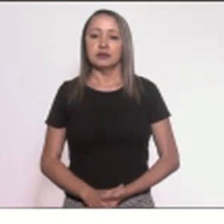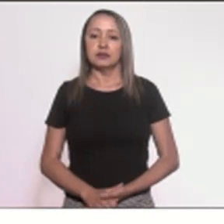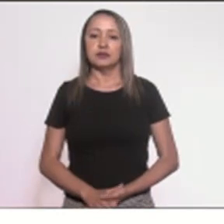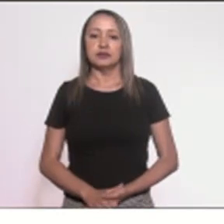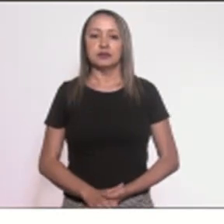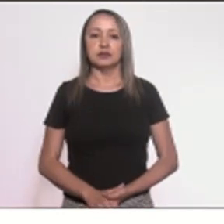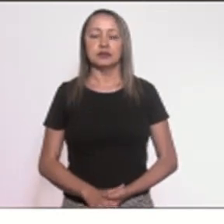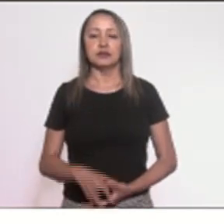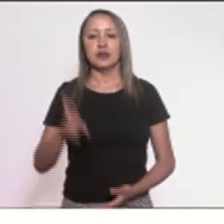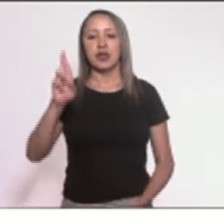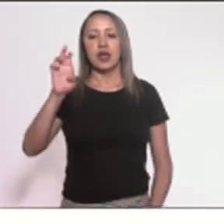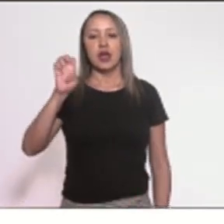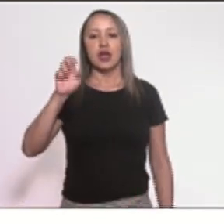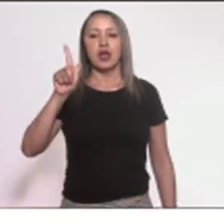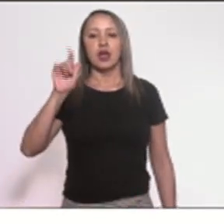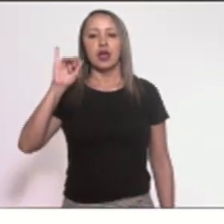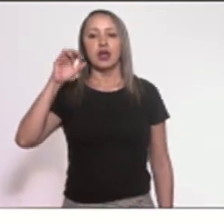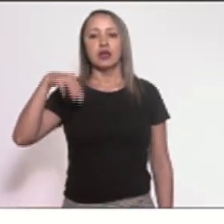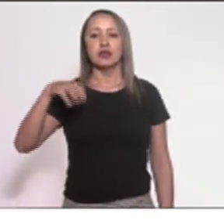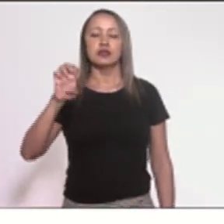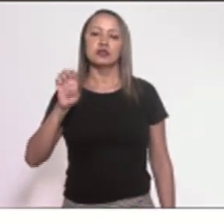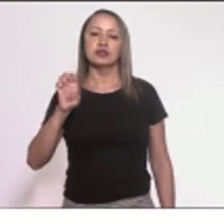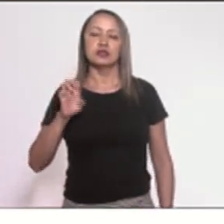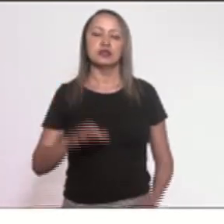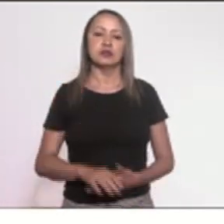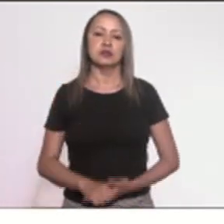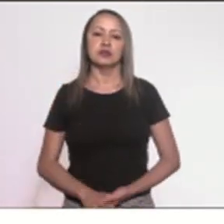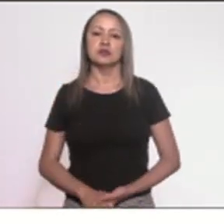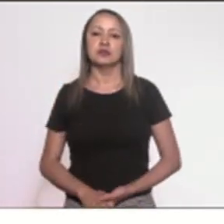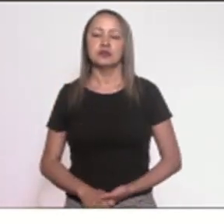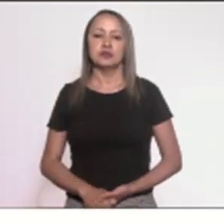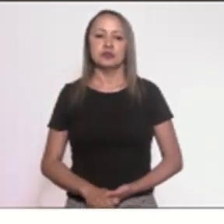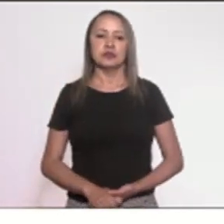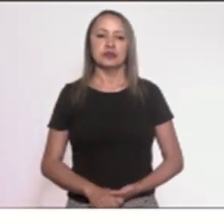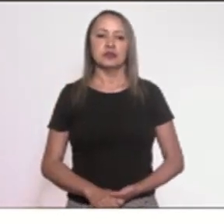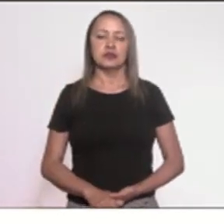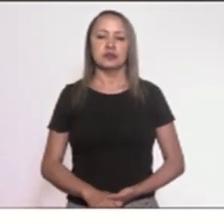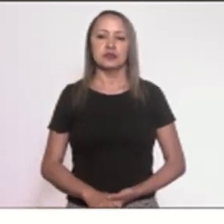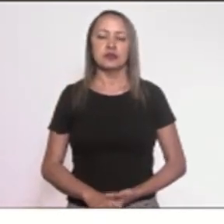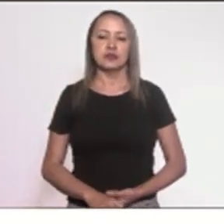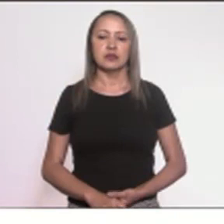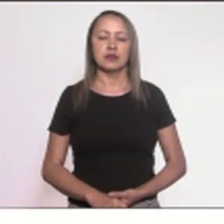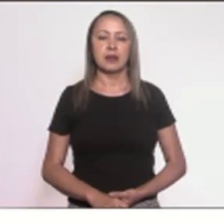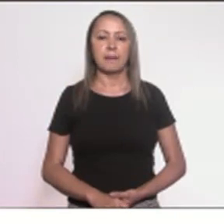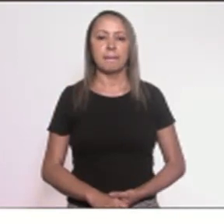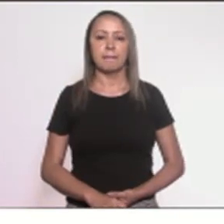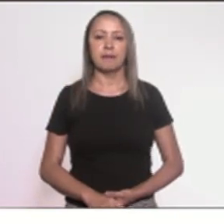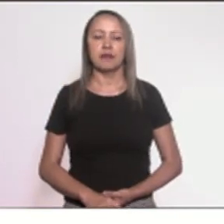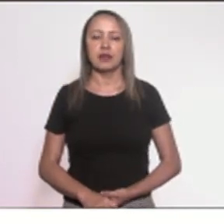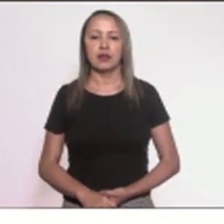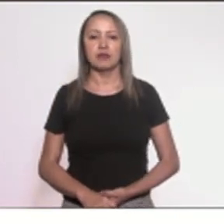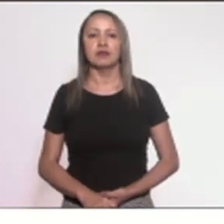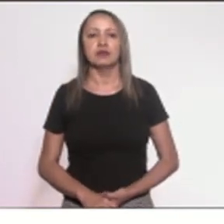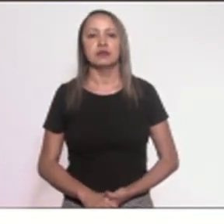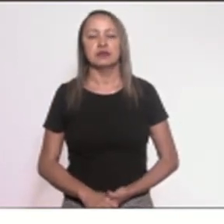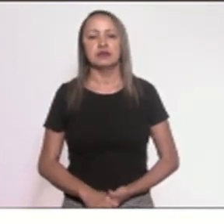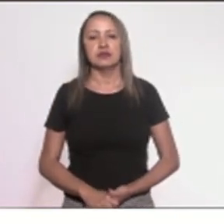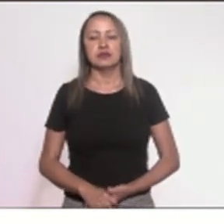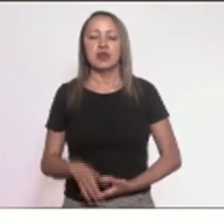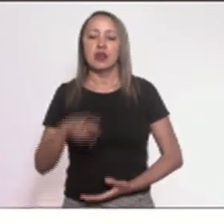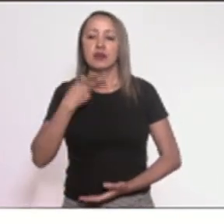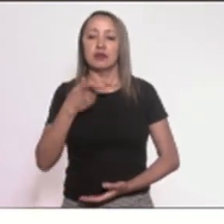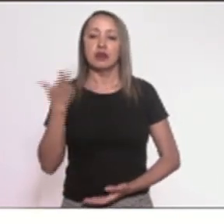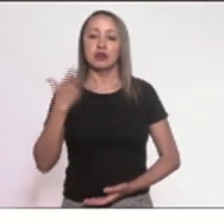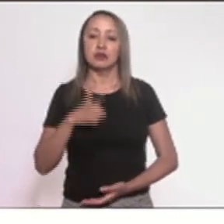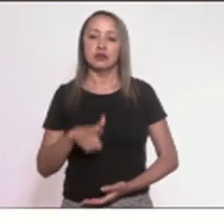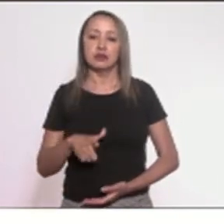fiscal, que tem sido manchete da mídia como um todo, deputada Lucinha. E,